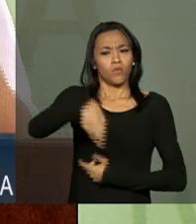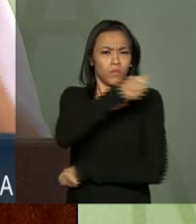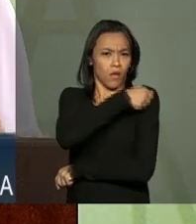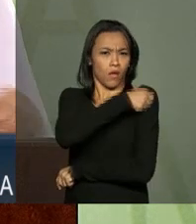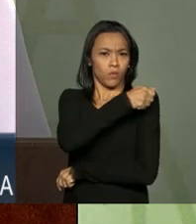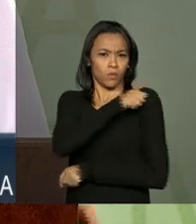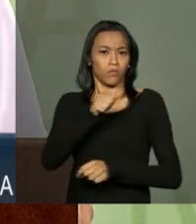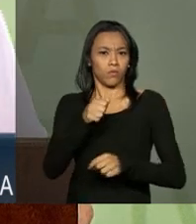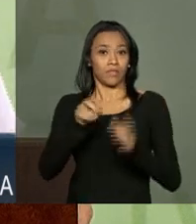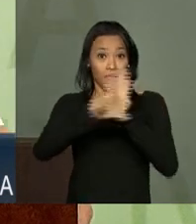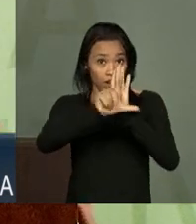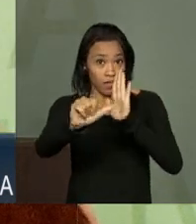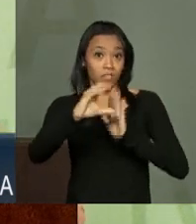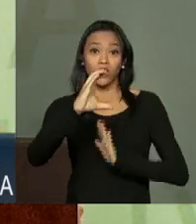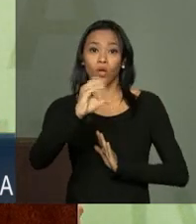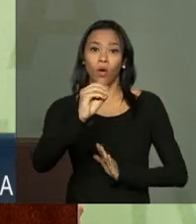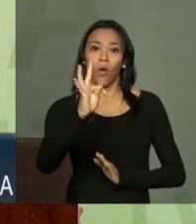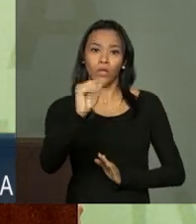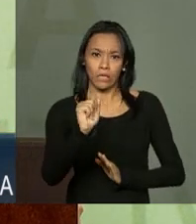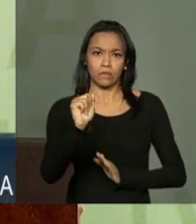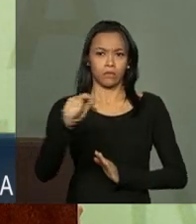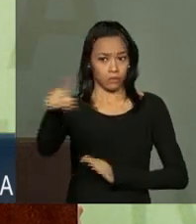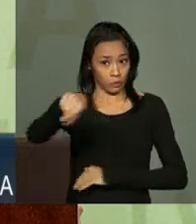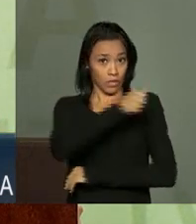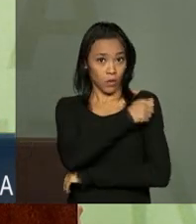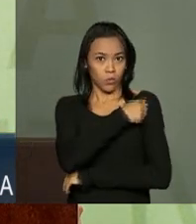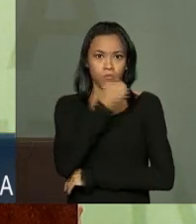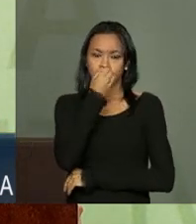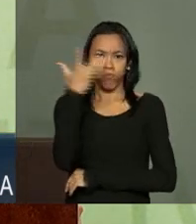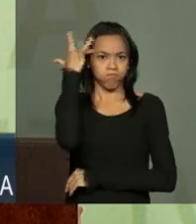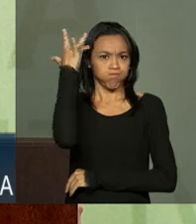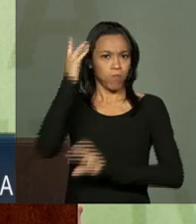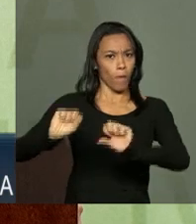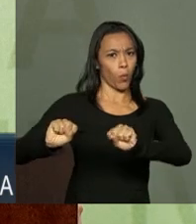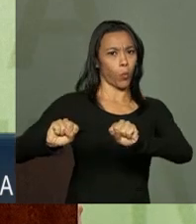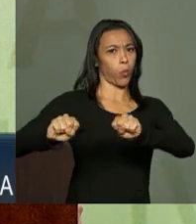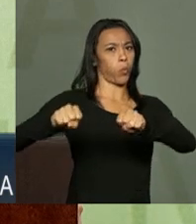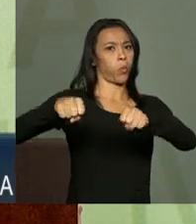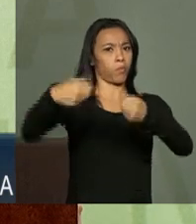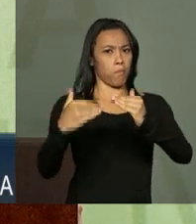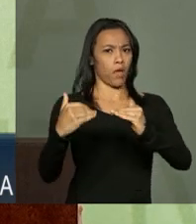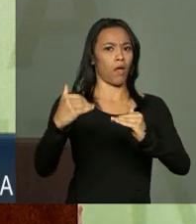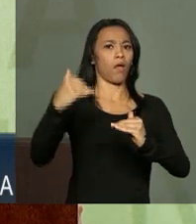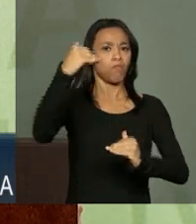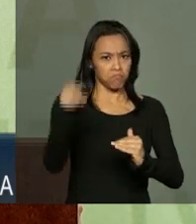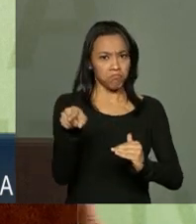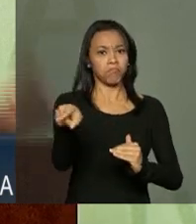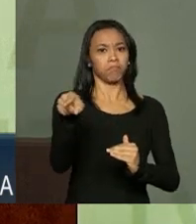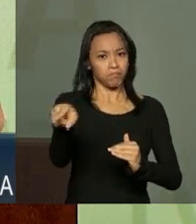da lei de cotas têm apresentado um desempenho acima da média.